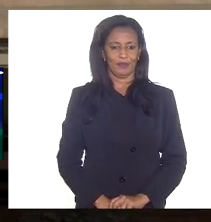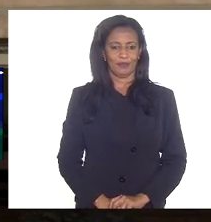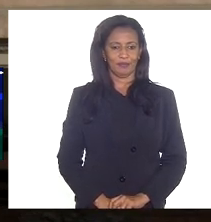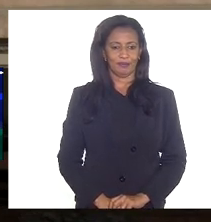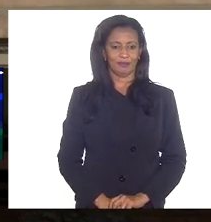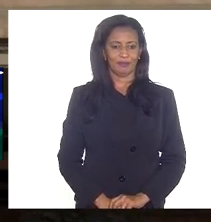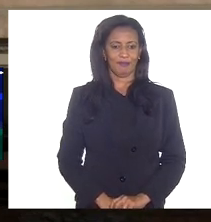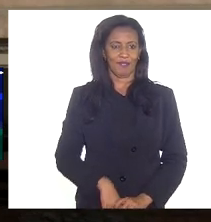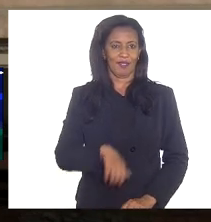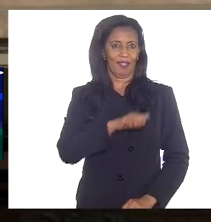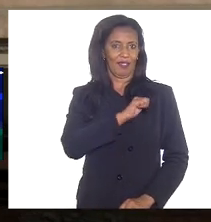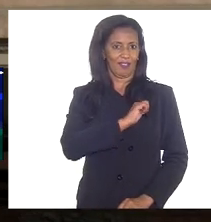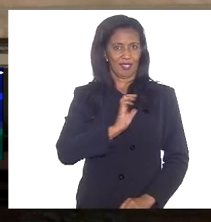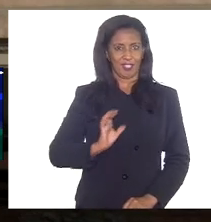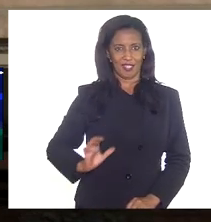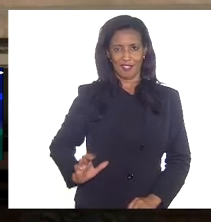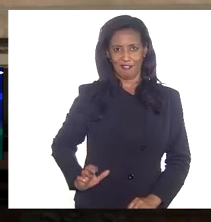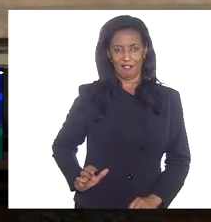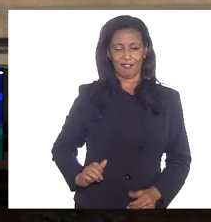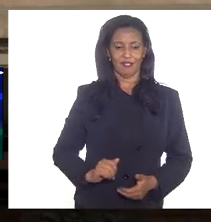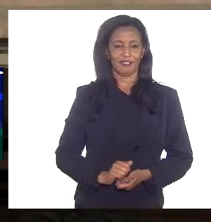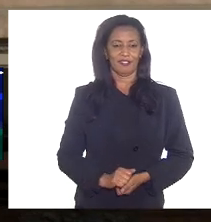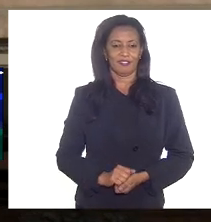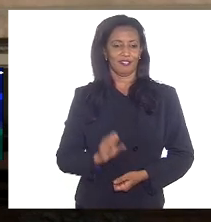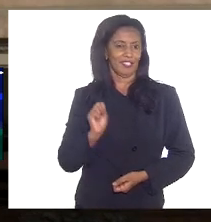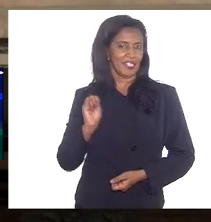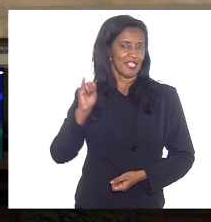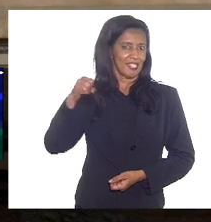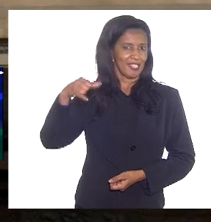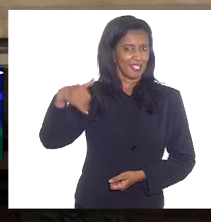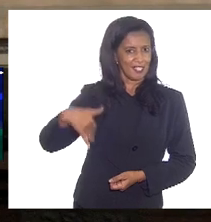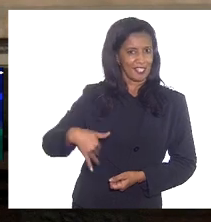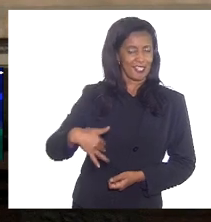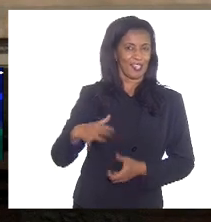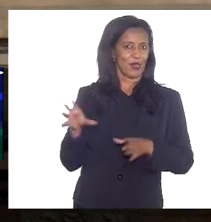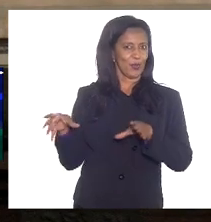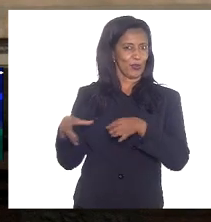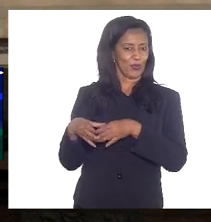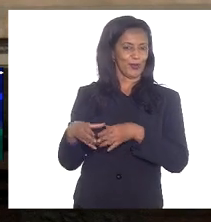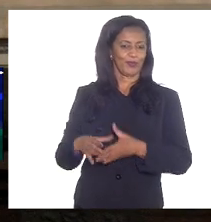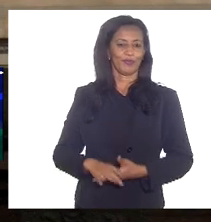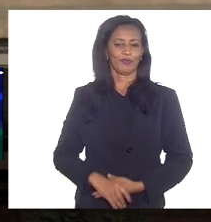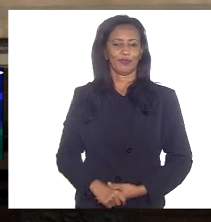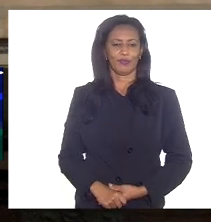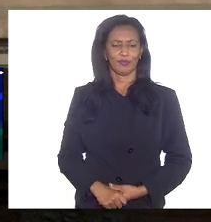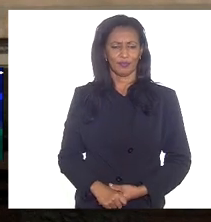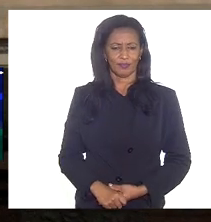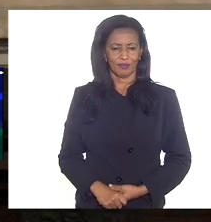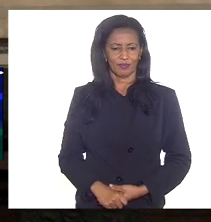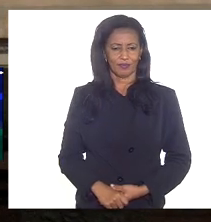Deputado André Siciliano. Já votou no grupo? Não.